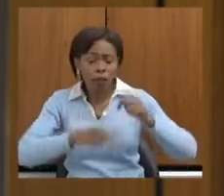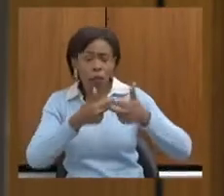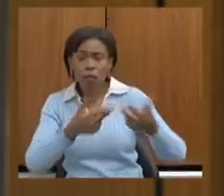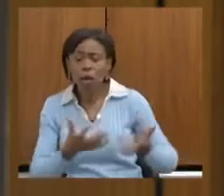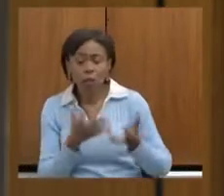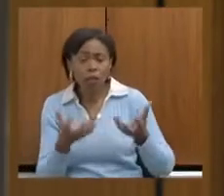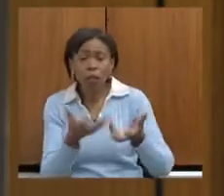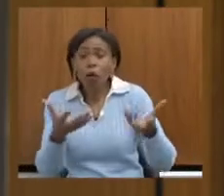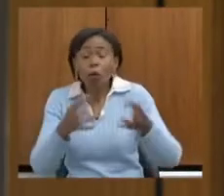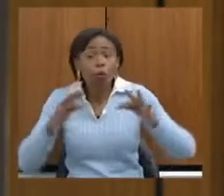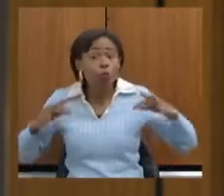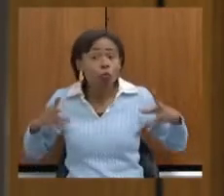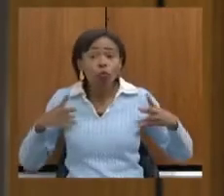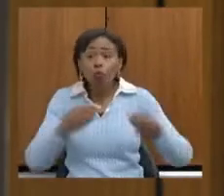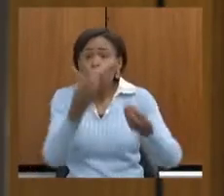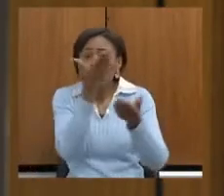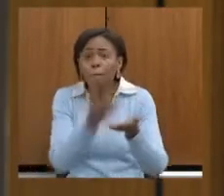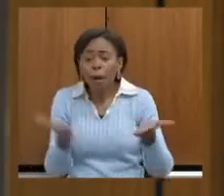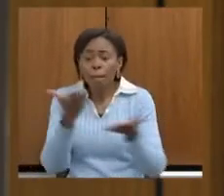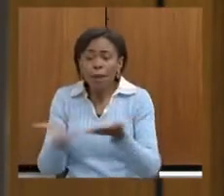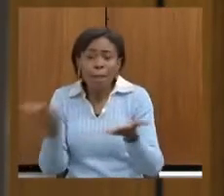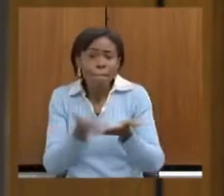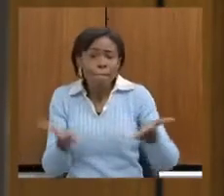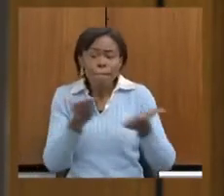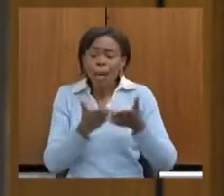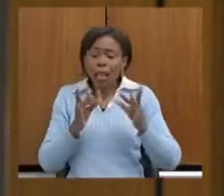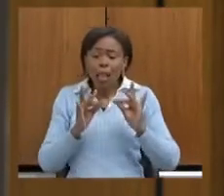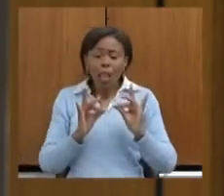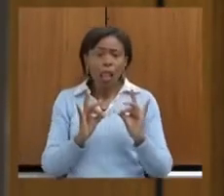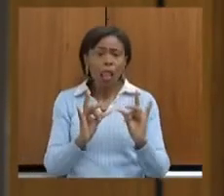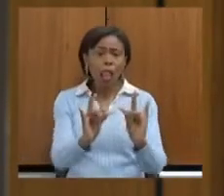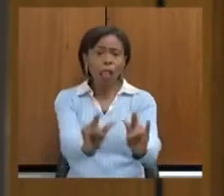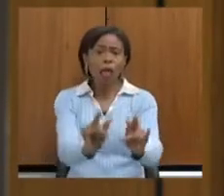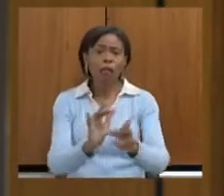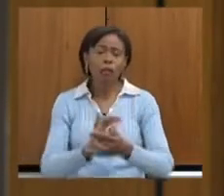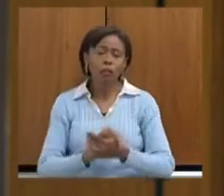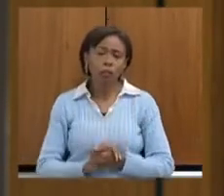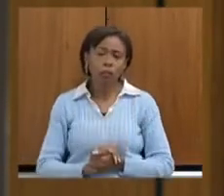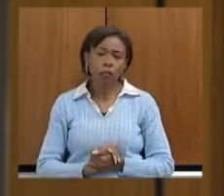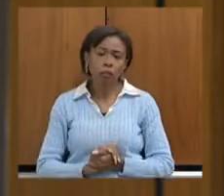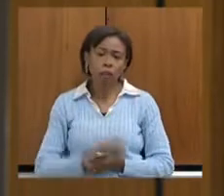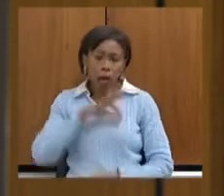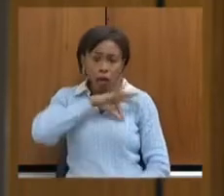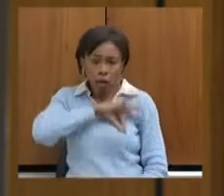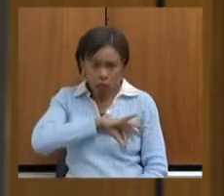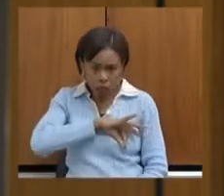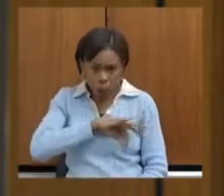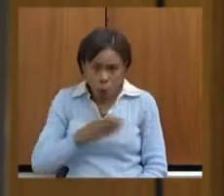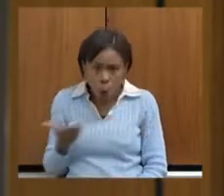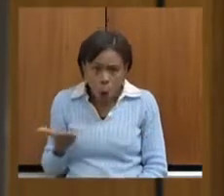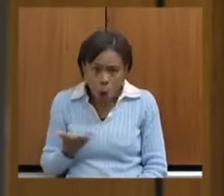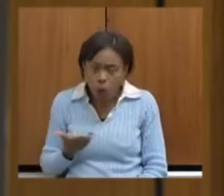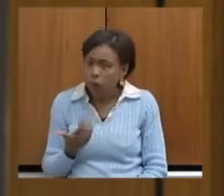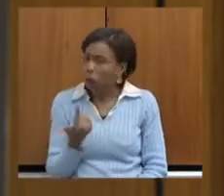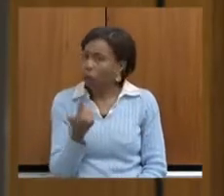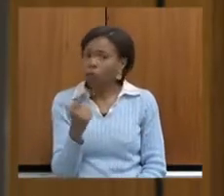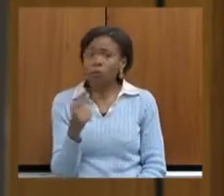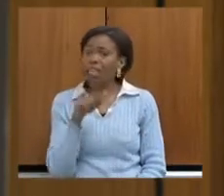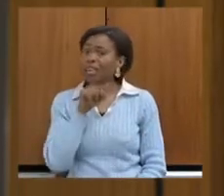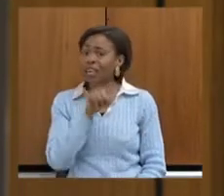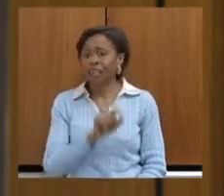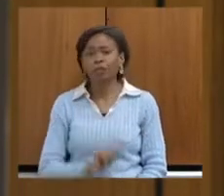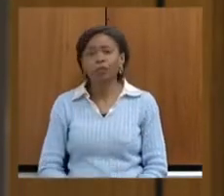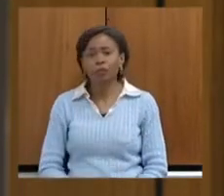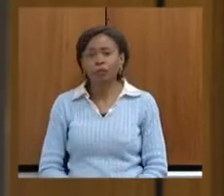e hoje meus irmão e nós não tem renda no córrego do café na cachoeira escura